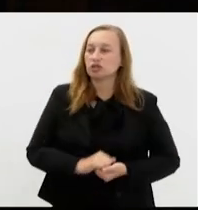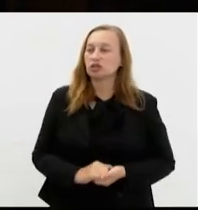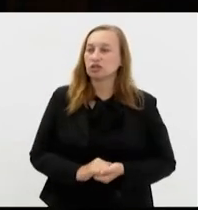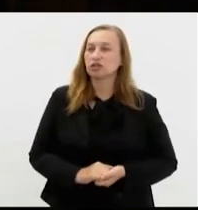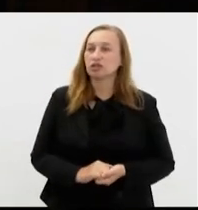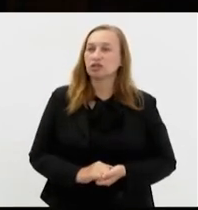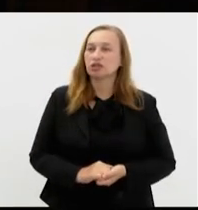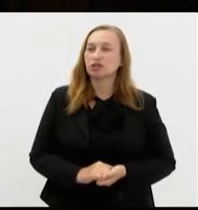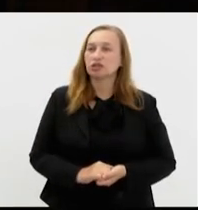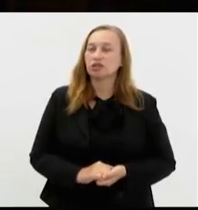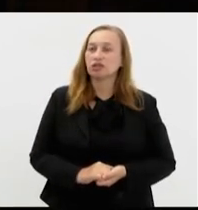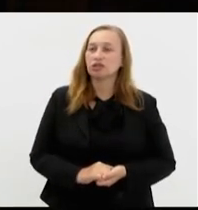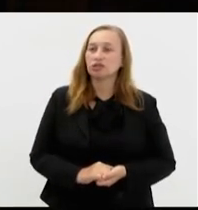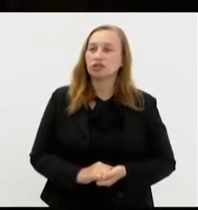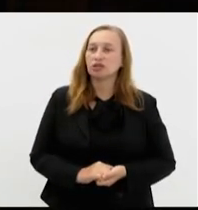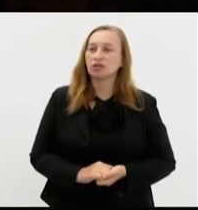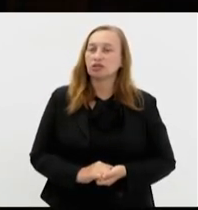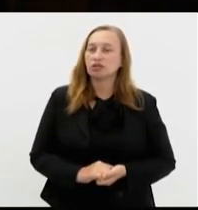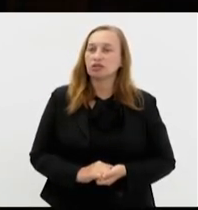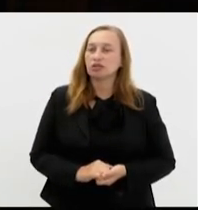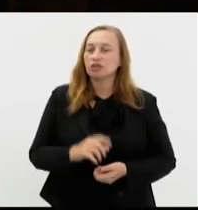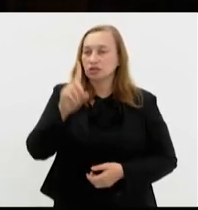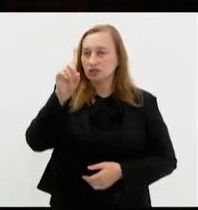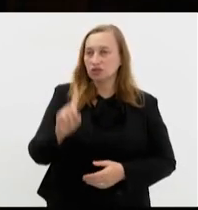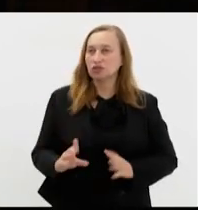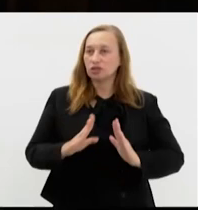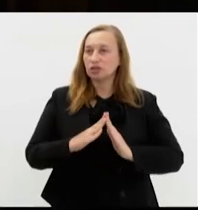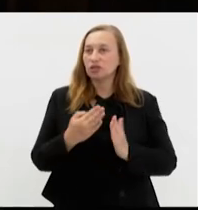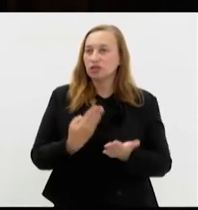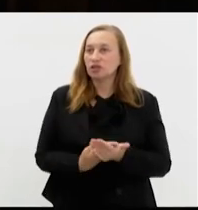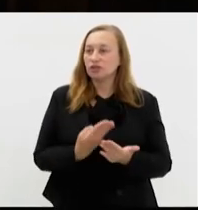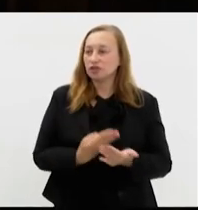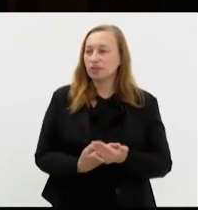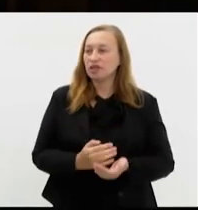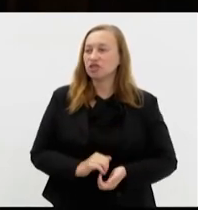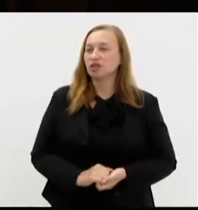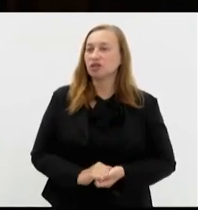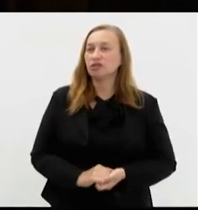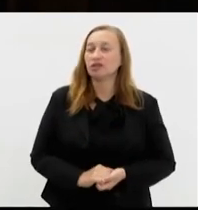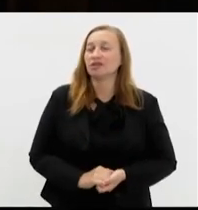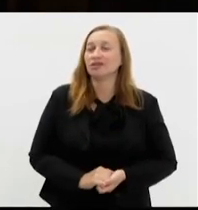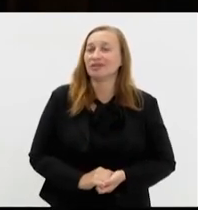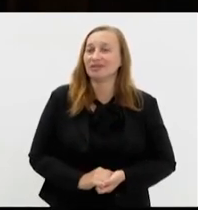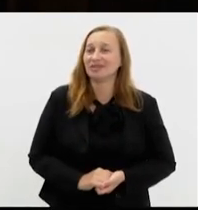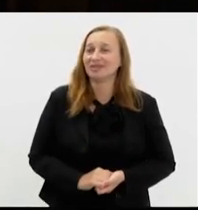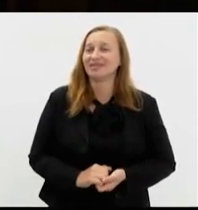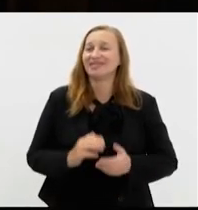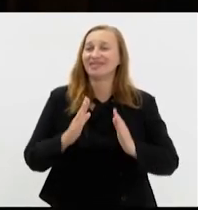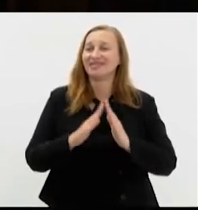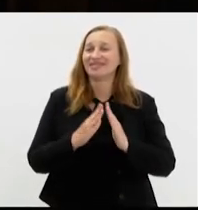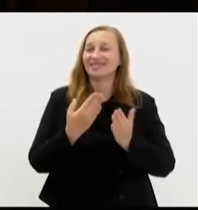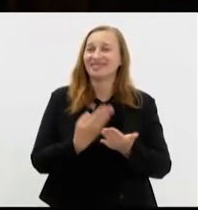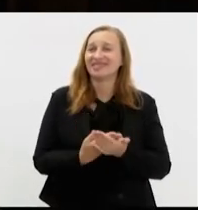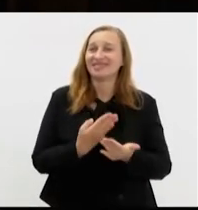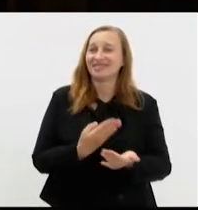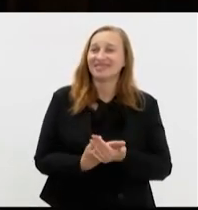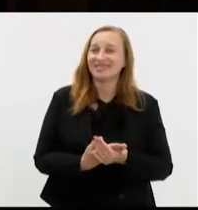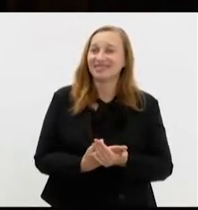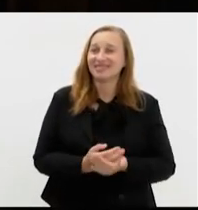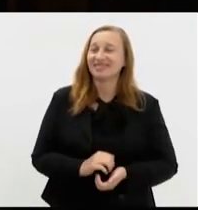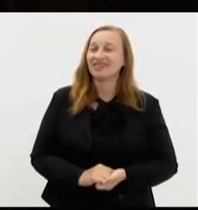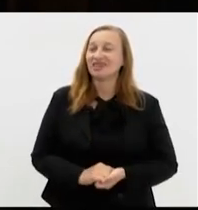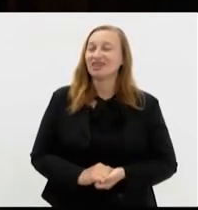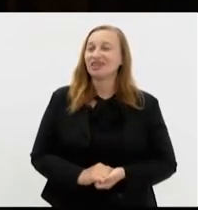car o cargo de diretora da escola porque entendo que as escolas e vou fazer essa breve